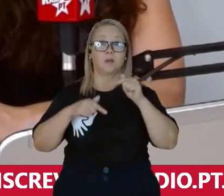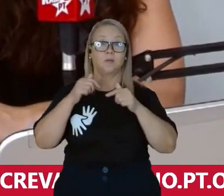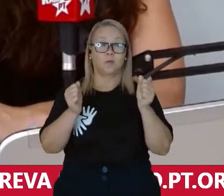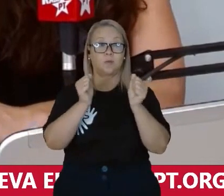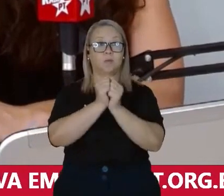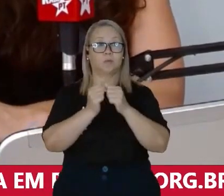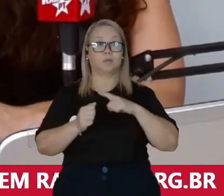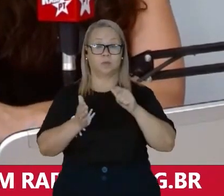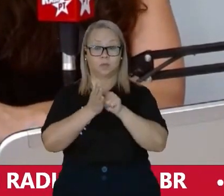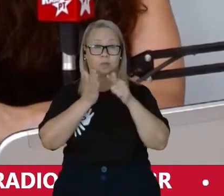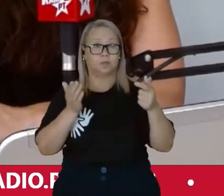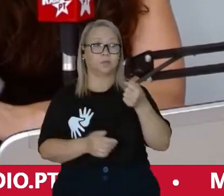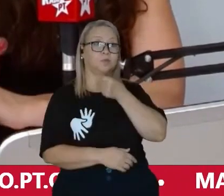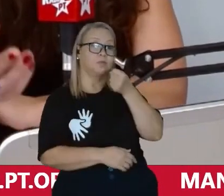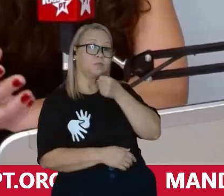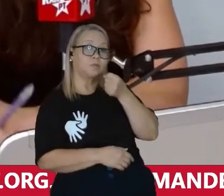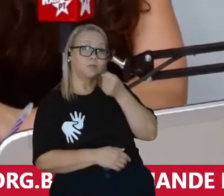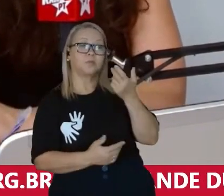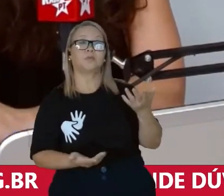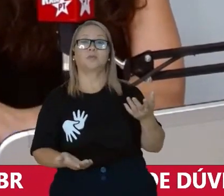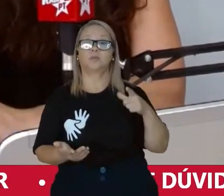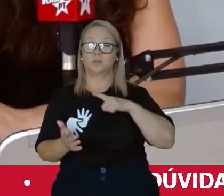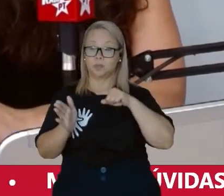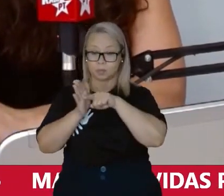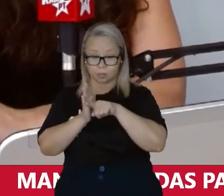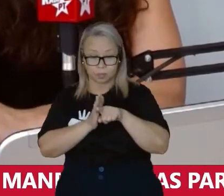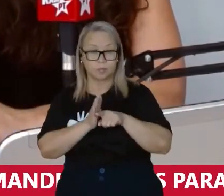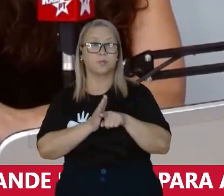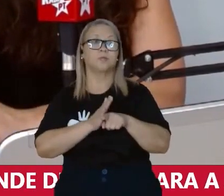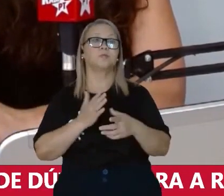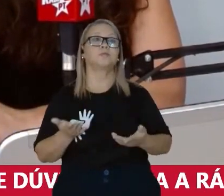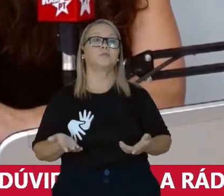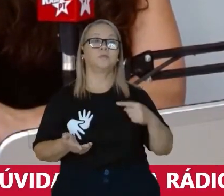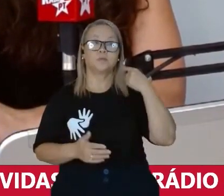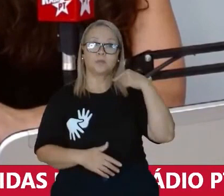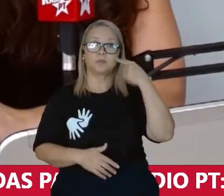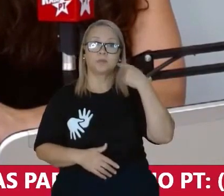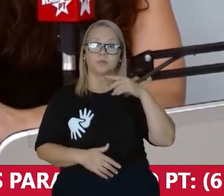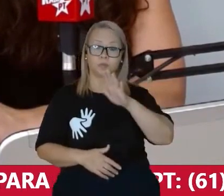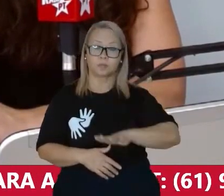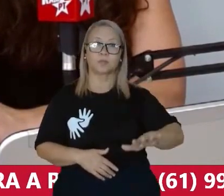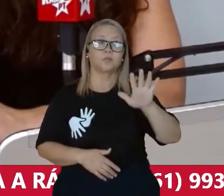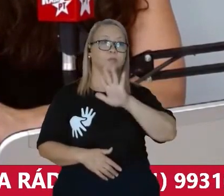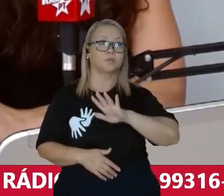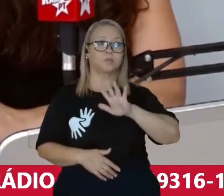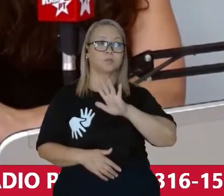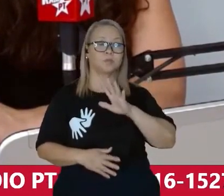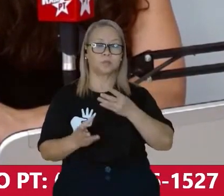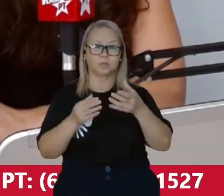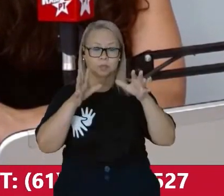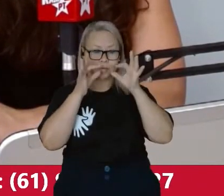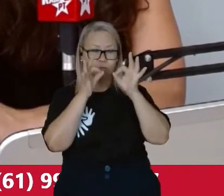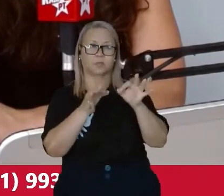teve jornalista independente, a gente teve pesquisador, a gente teve advogado, teve todo mundo que estava